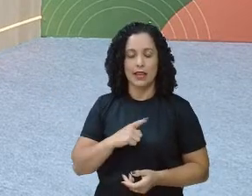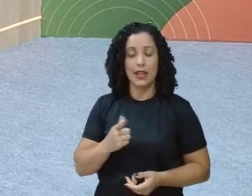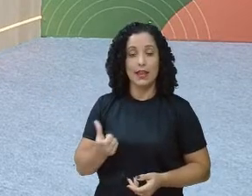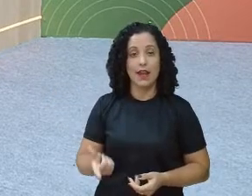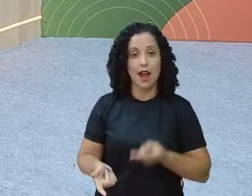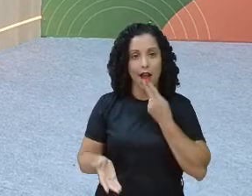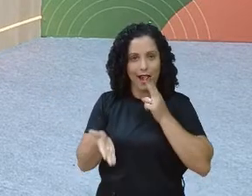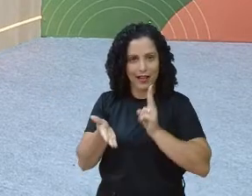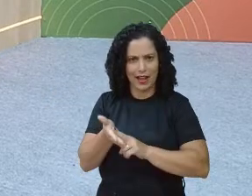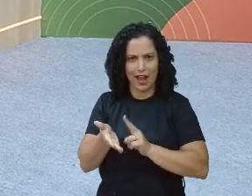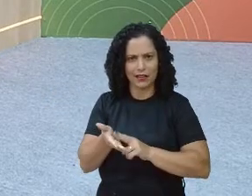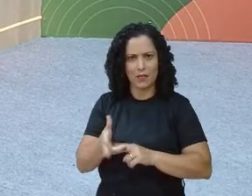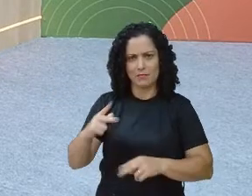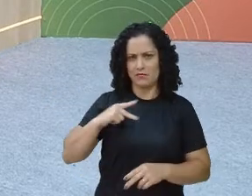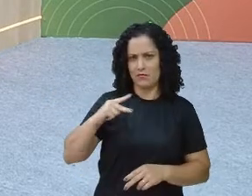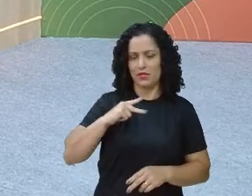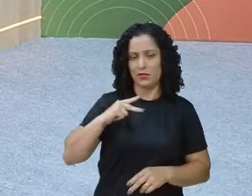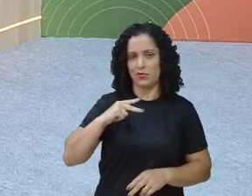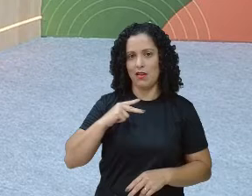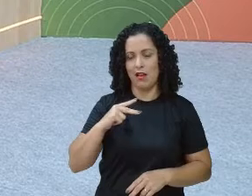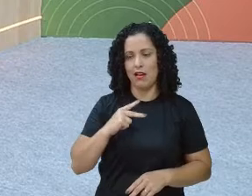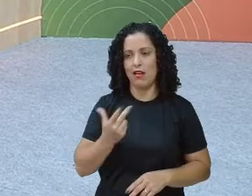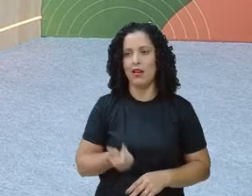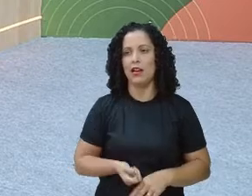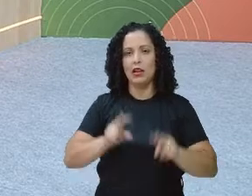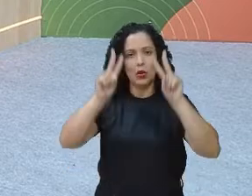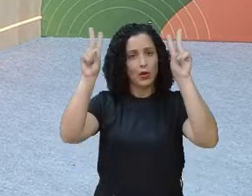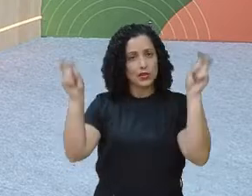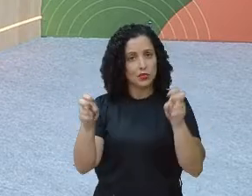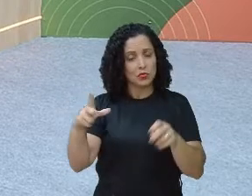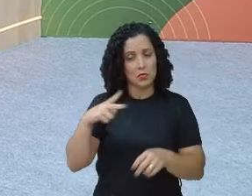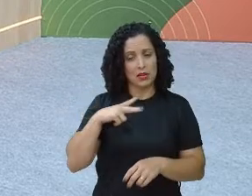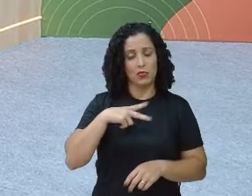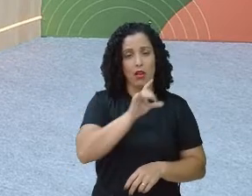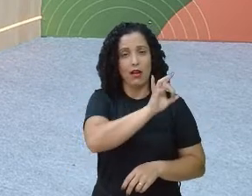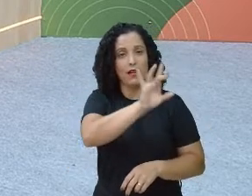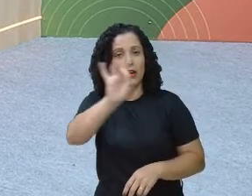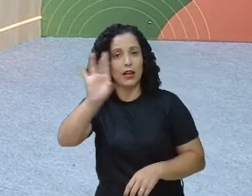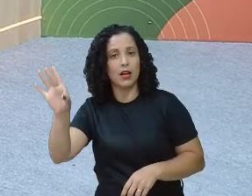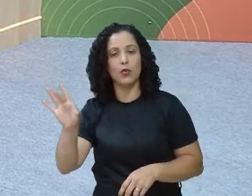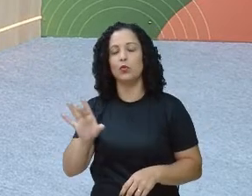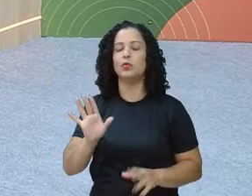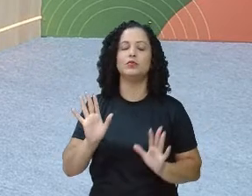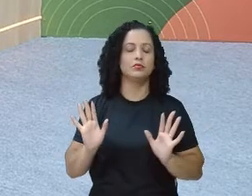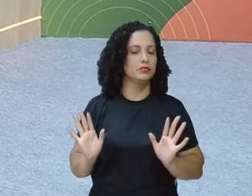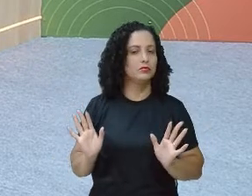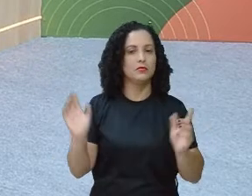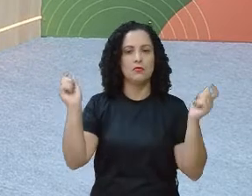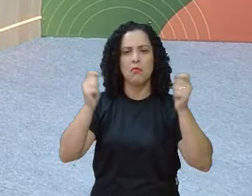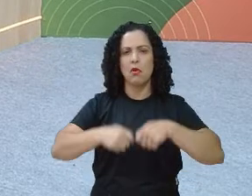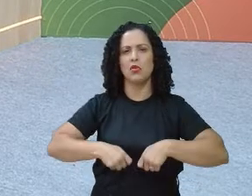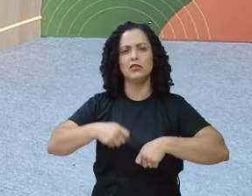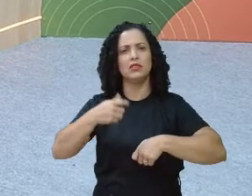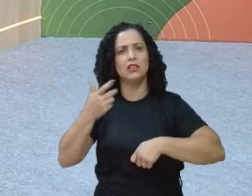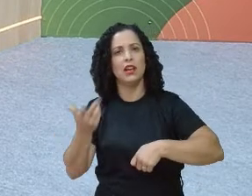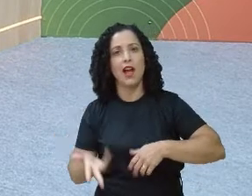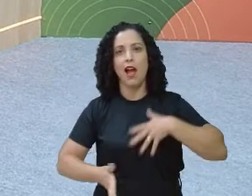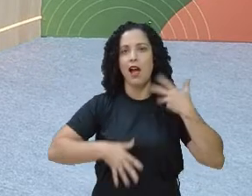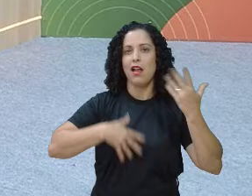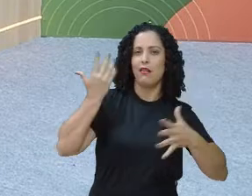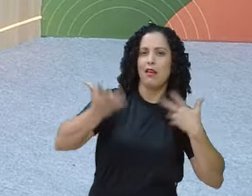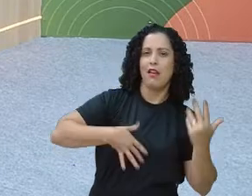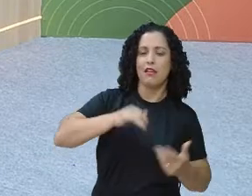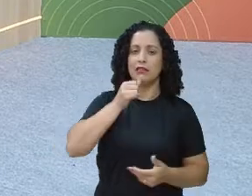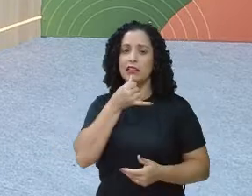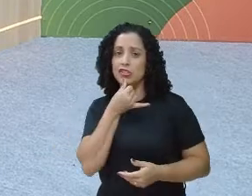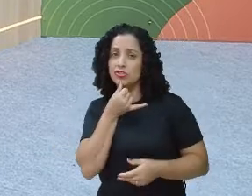vai lidar com um assunto pessoal, né? Individual de cada um, subjetivo, pode ser uma coisa mais alegre ou uma coisa